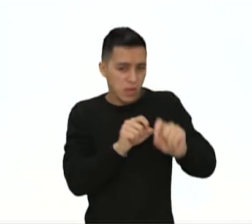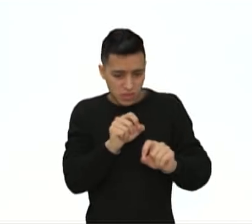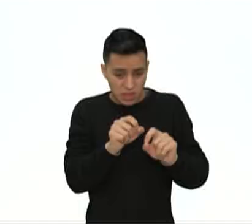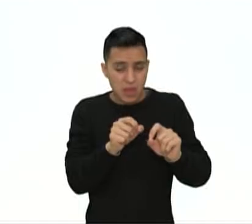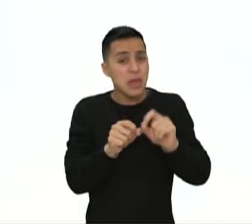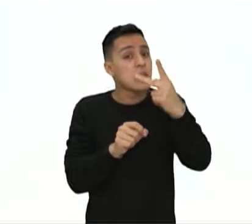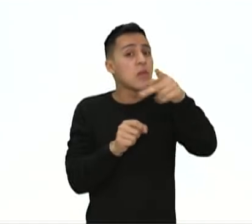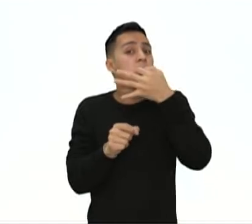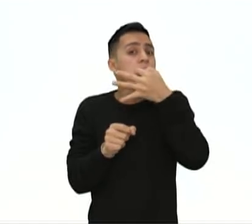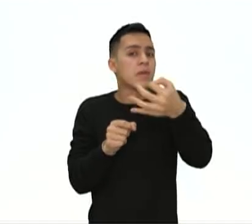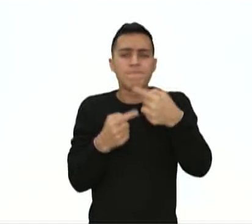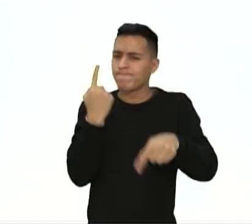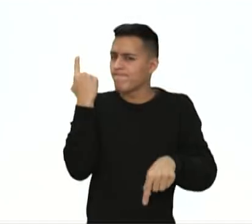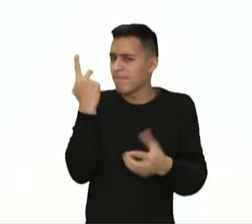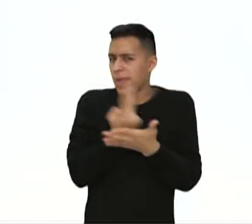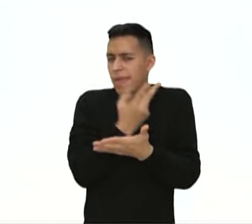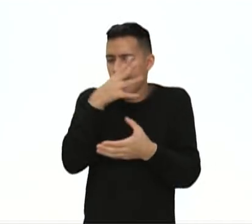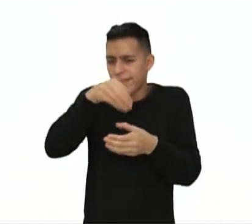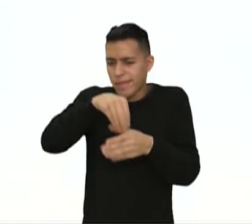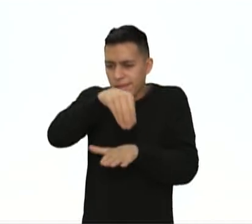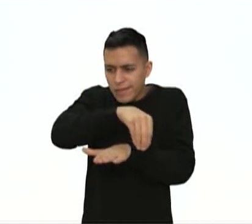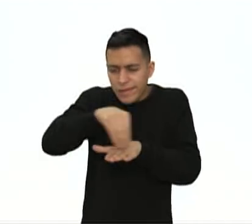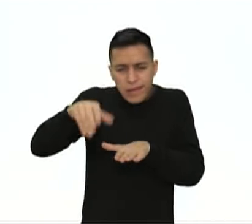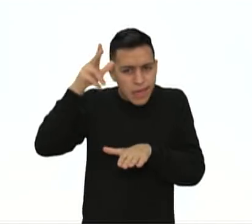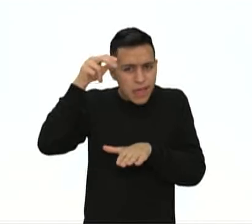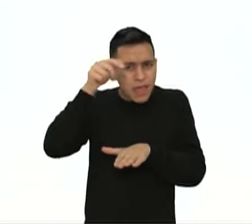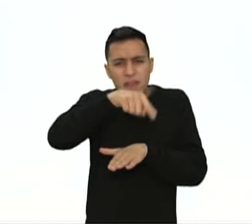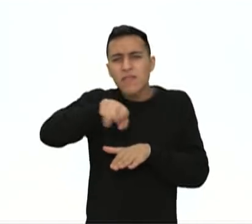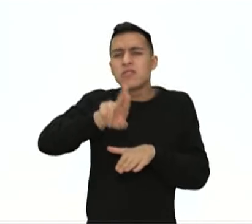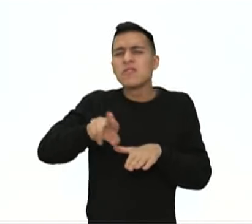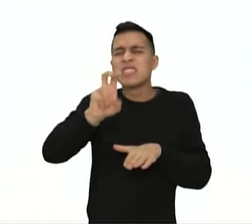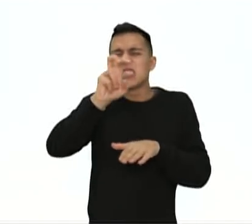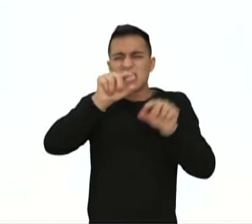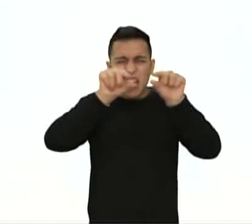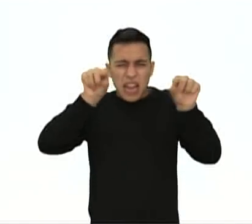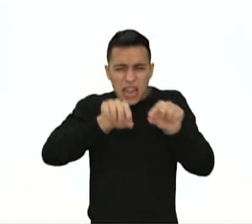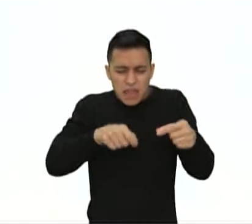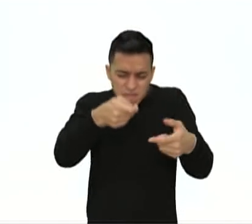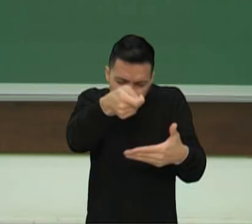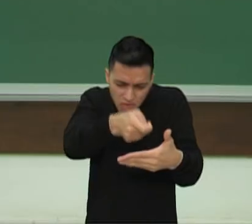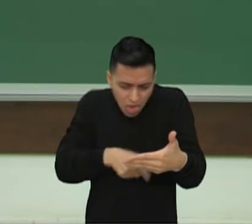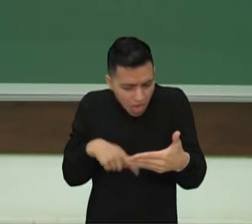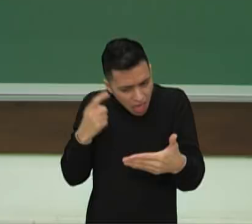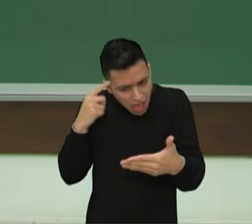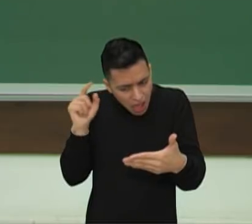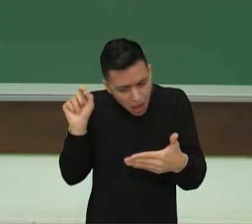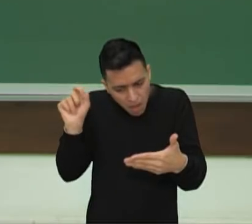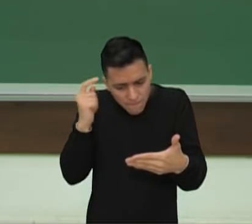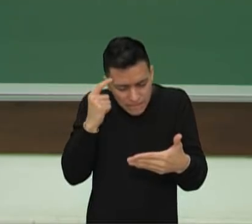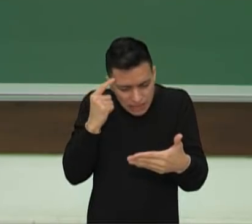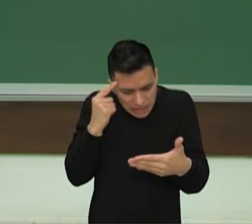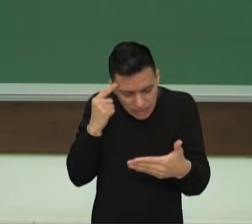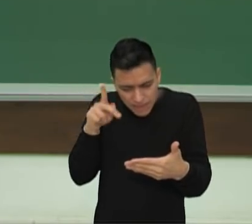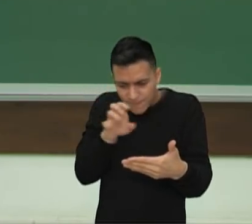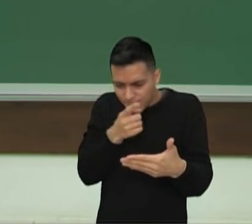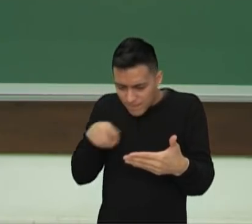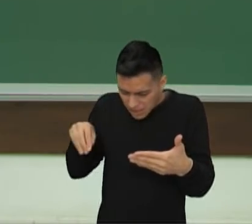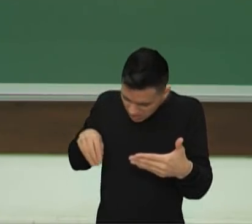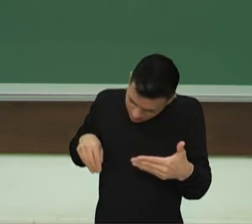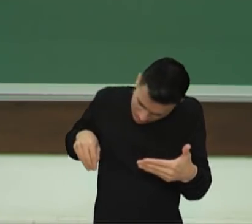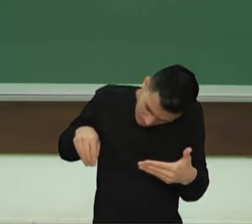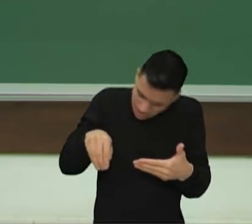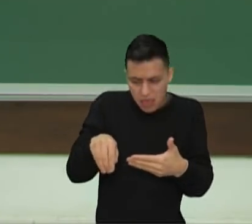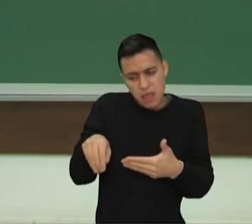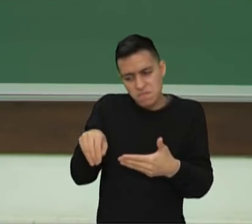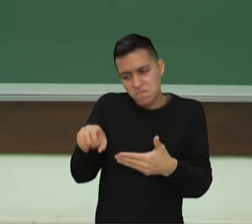sua opinião, são irregulares no xadrez. Então, usem umas 5 linhas do seu caderno. Pensa assim, ó, o peão, né, a gente até